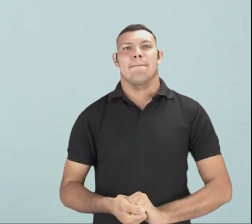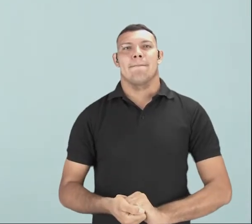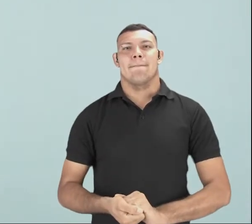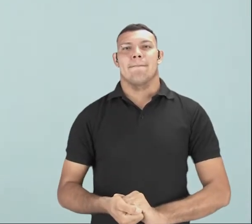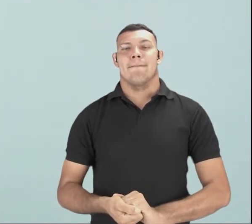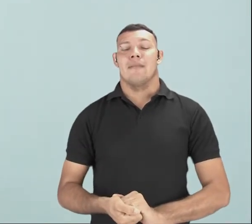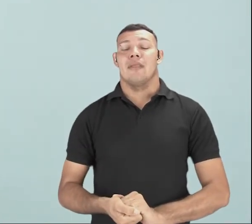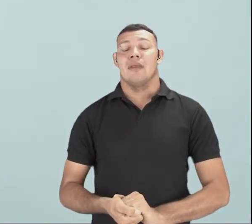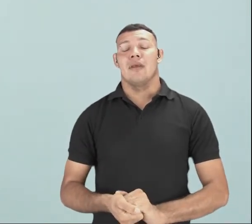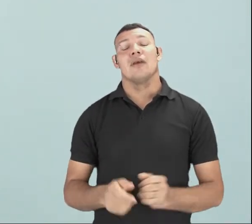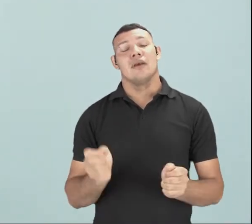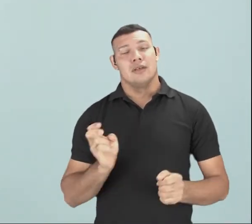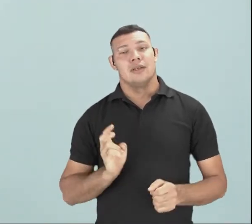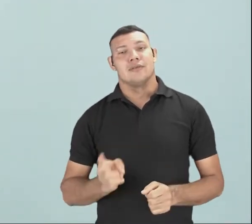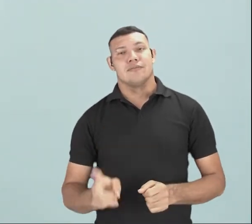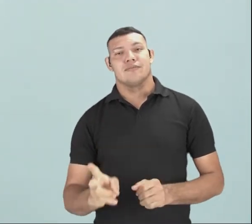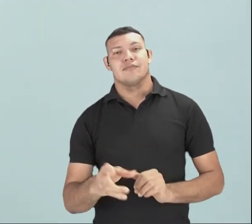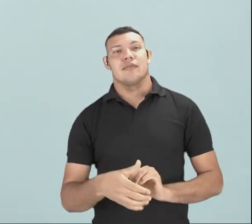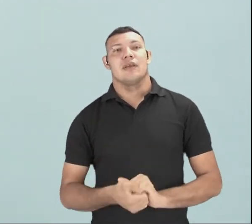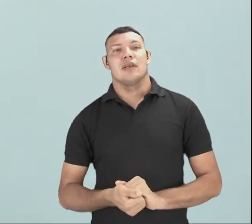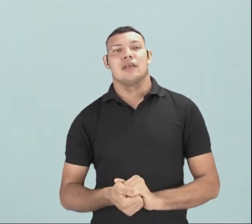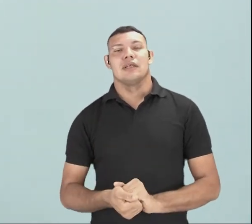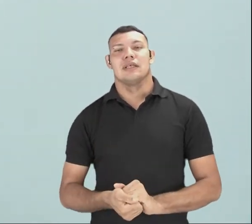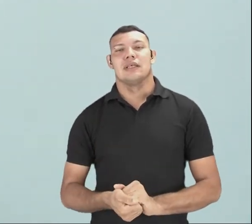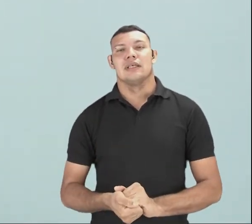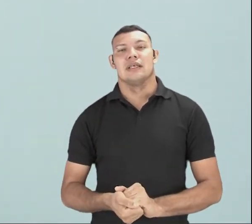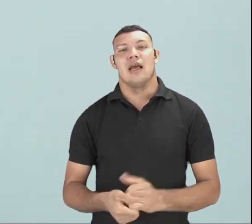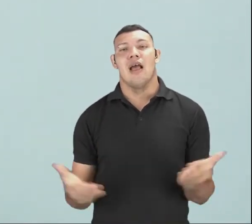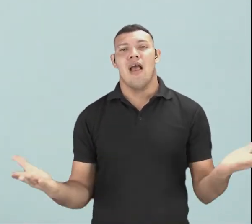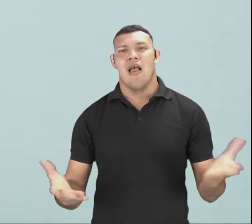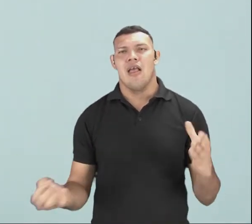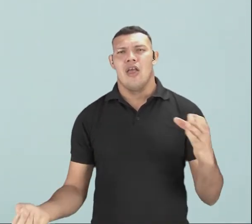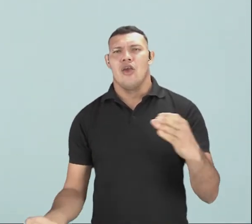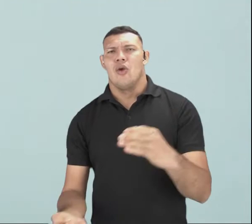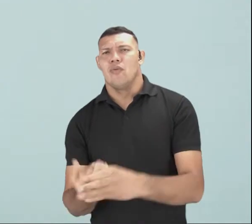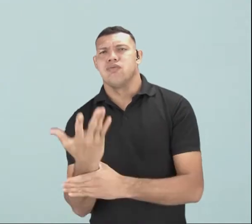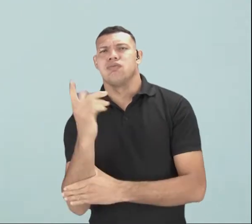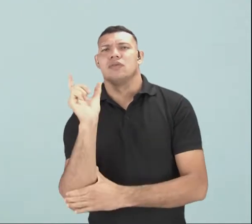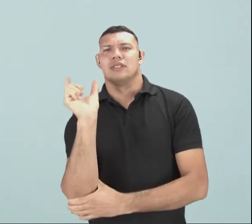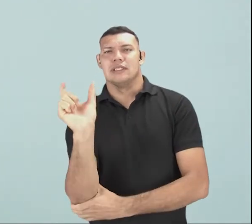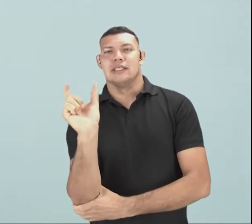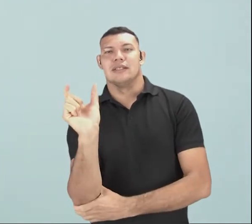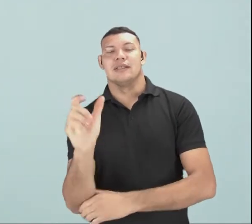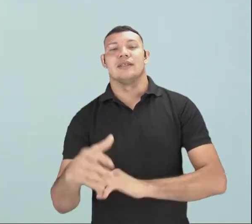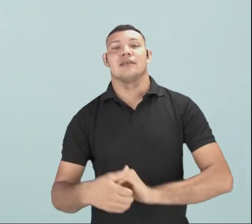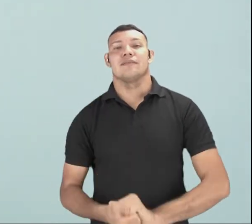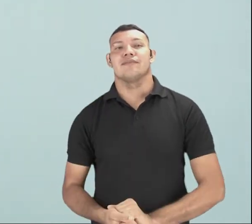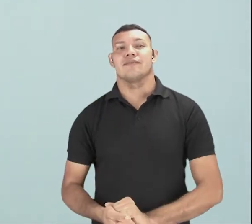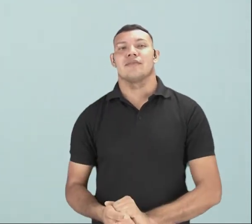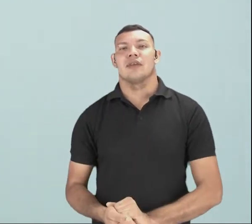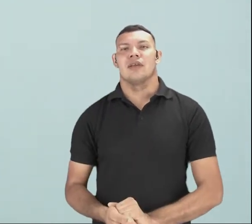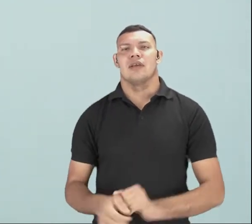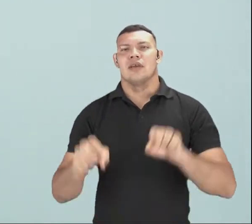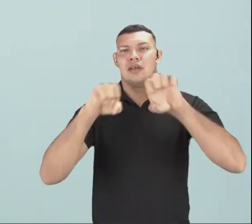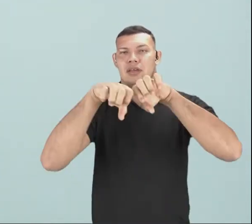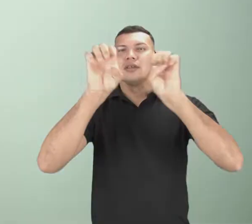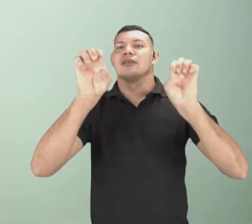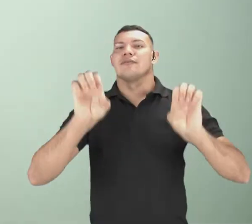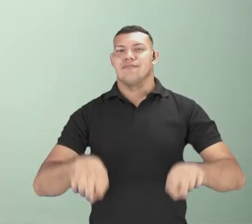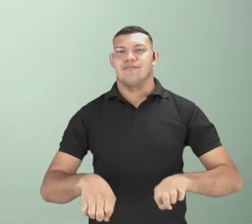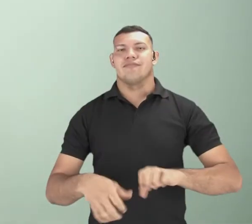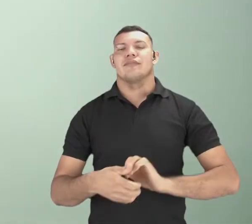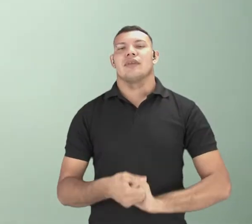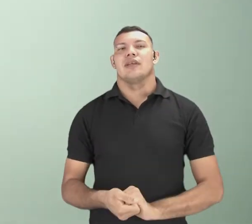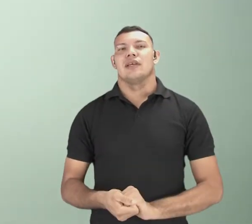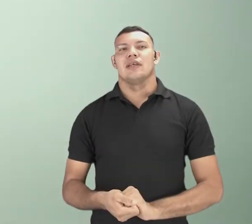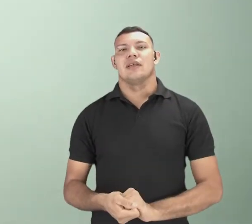Dando seguimento, nós temos o processo de formação da palavra. Ali nós temos a estrutura, nós falamos sobre